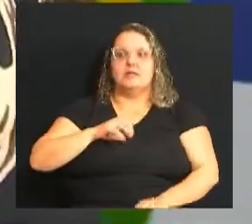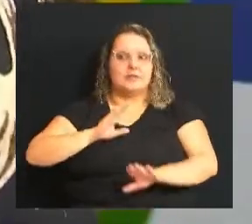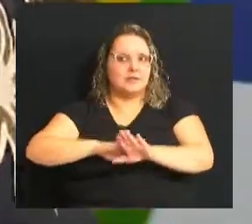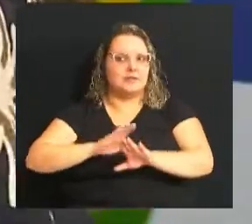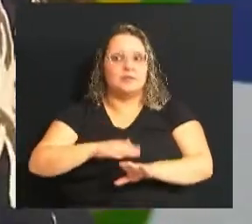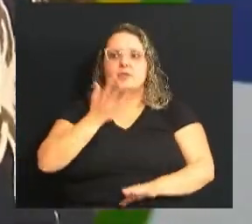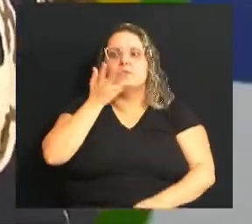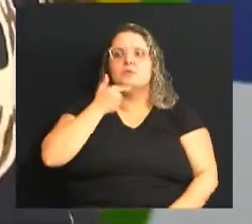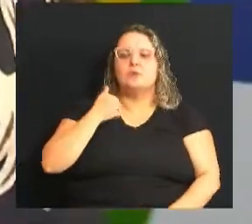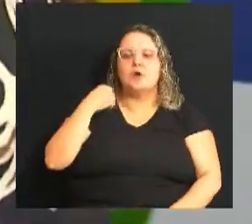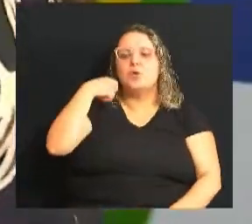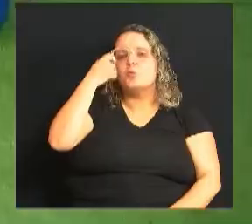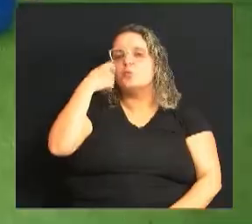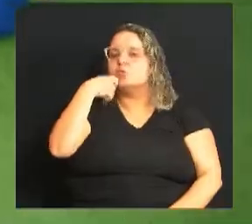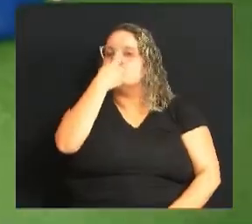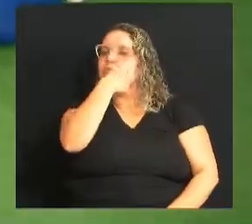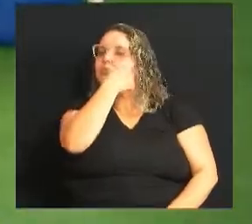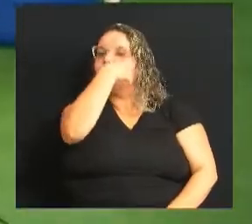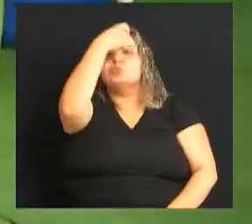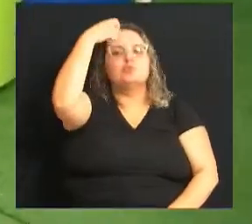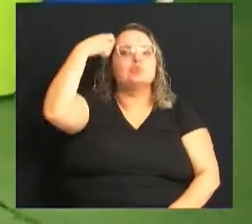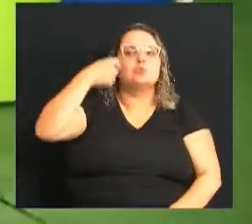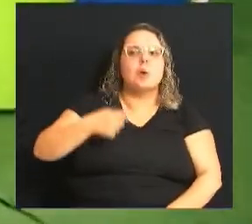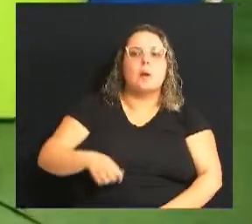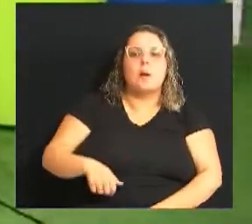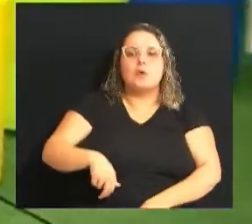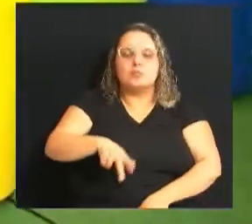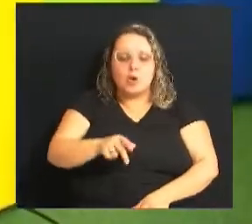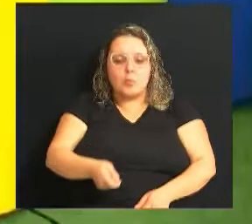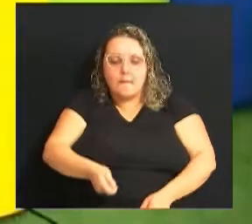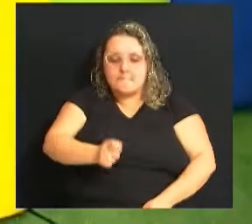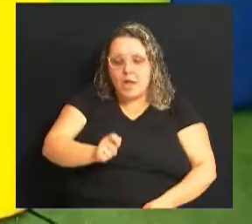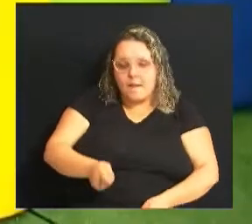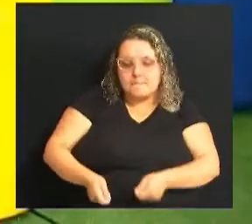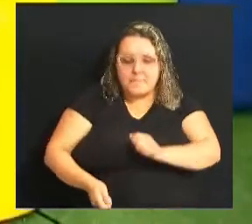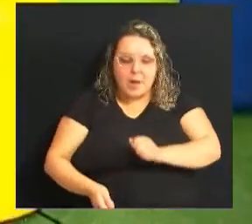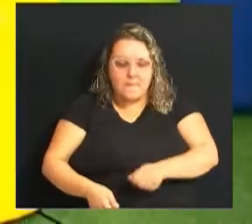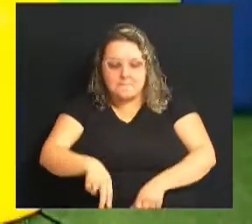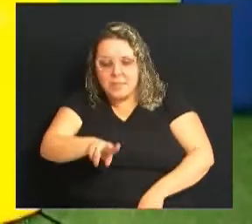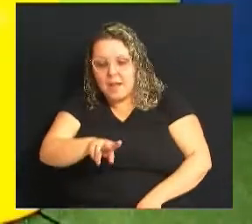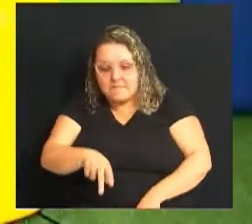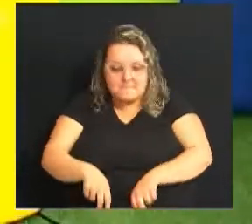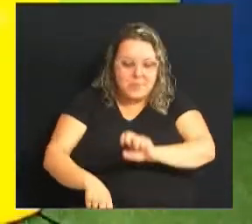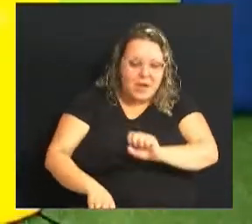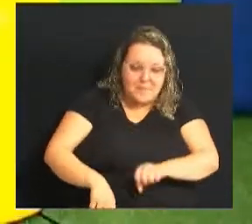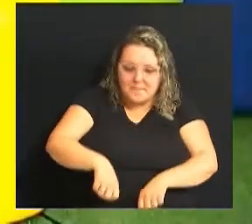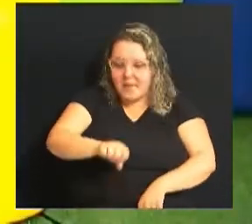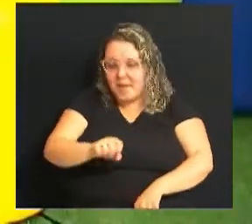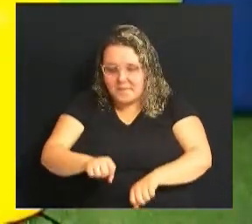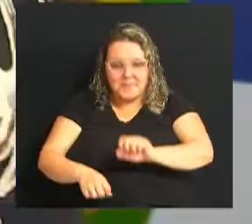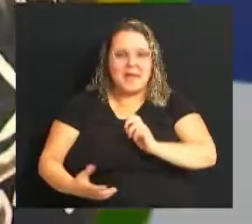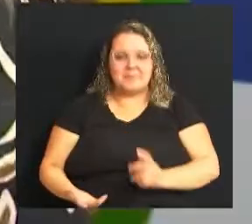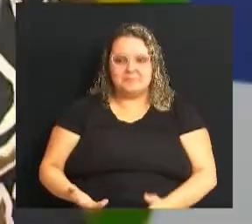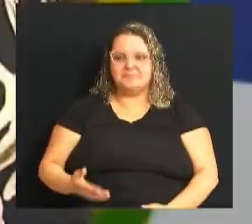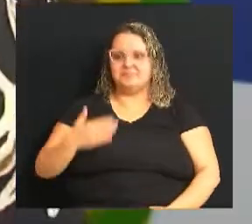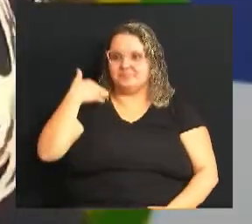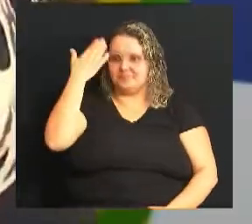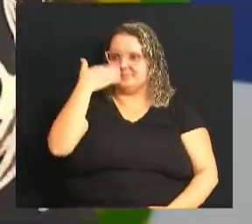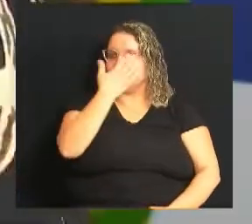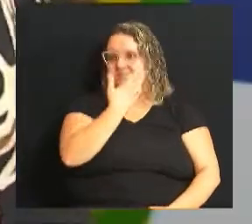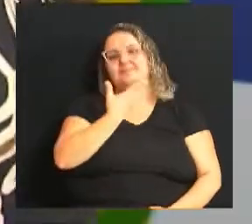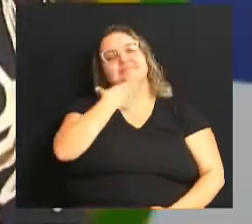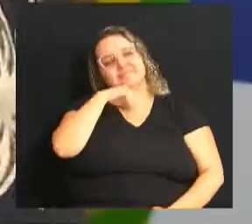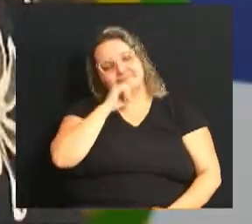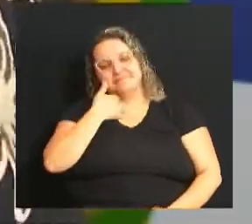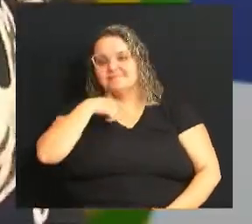de rosto, campeonato de embaixadinha, chute a gol, tem várias atividades, pintura de rosto. E para os pais aqui, né,